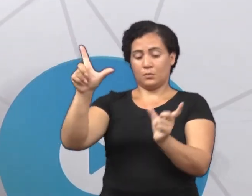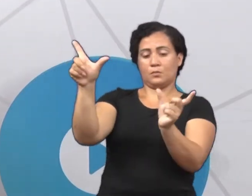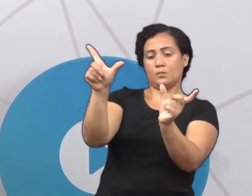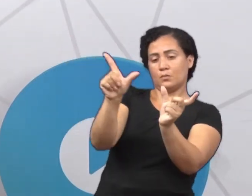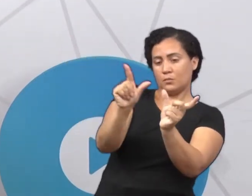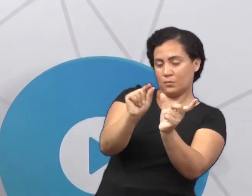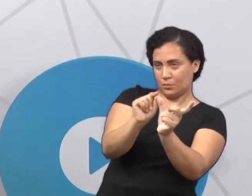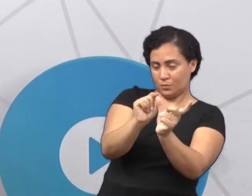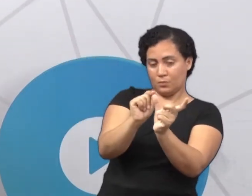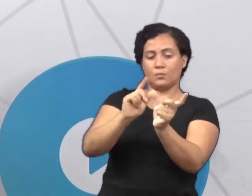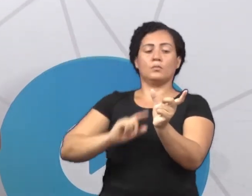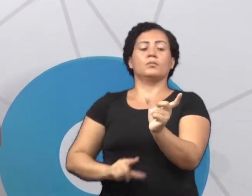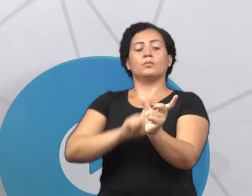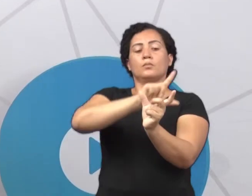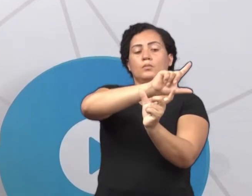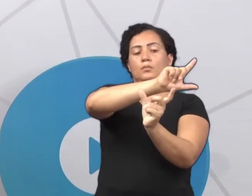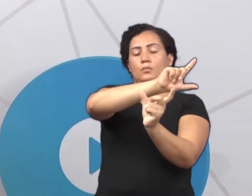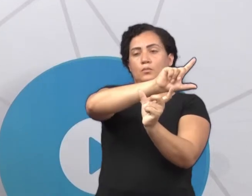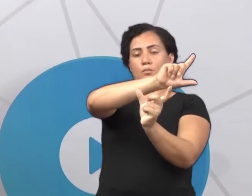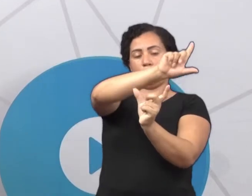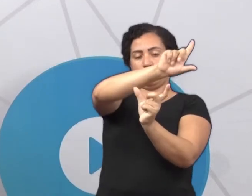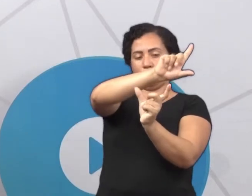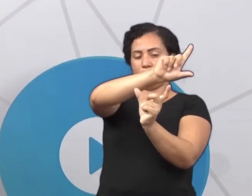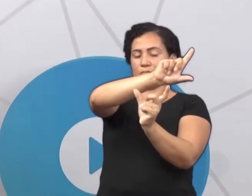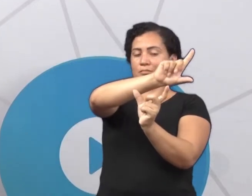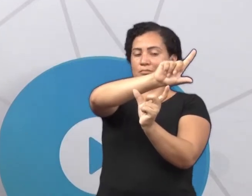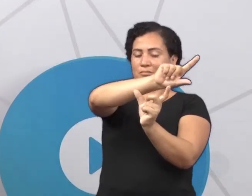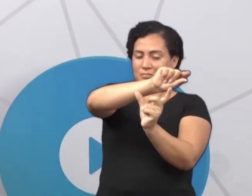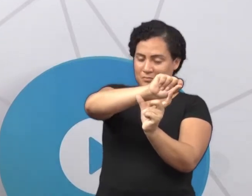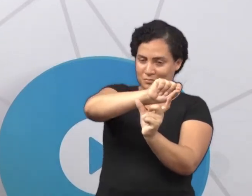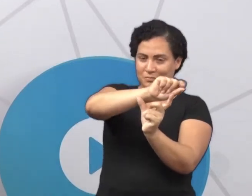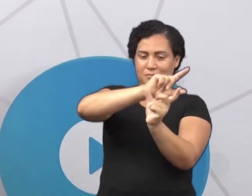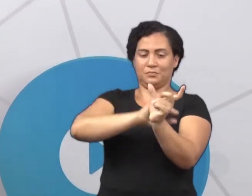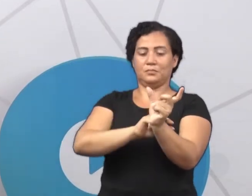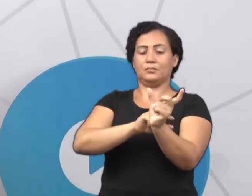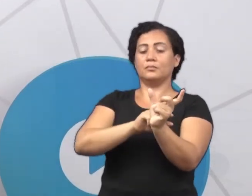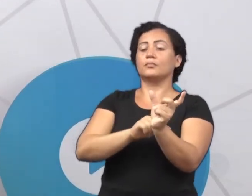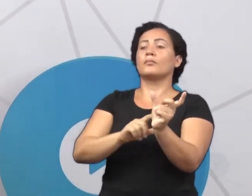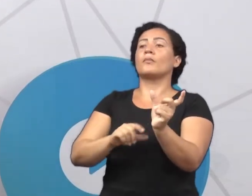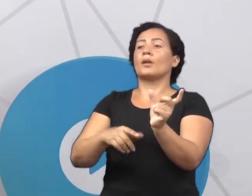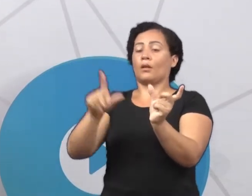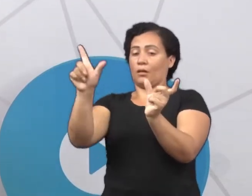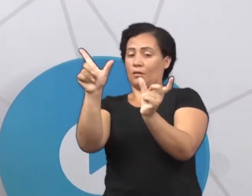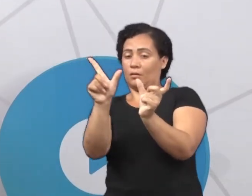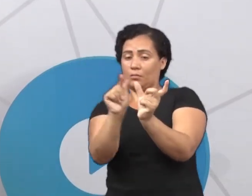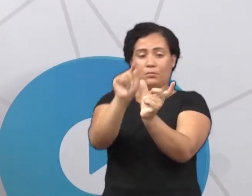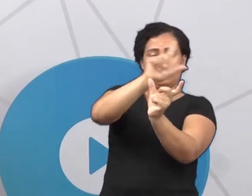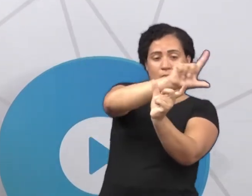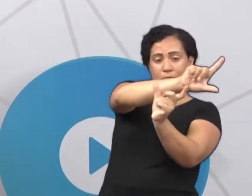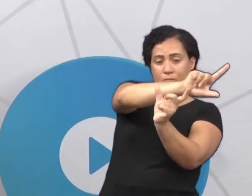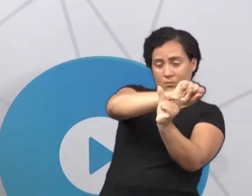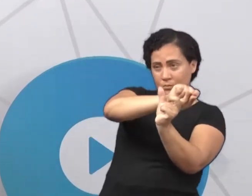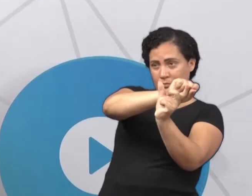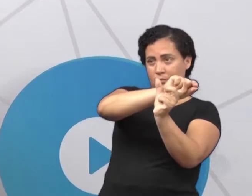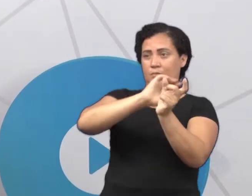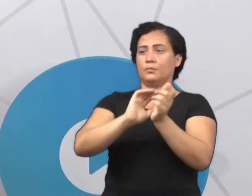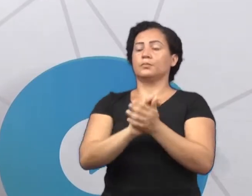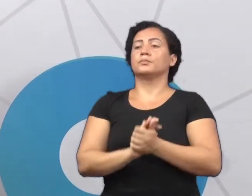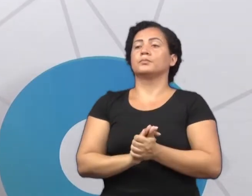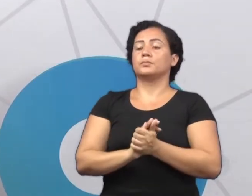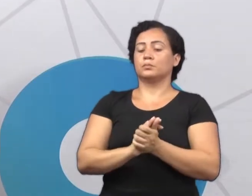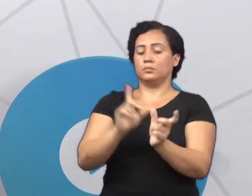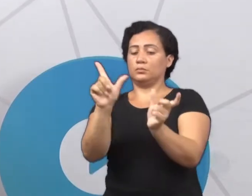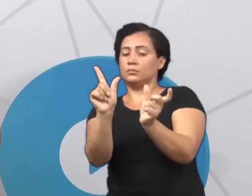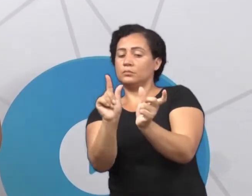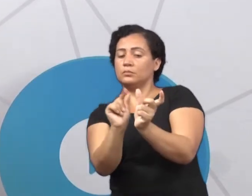palavra, partícula, o sufixo ao final da palavra e a parasintética quando eu coloco ao mesmo tempo, tanto